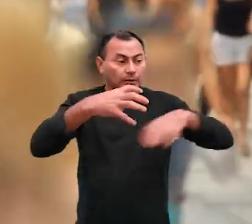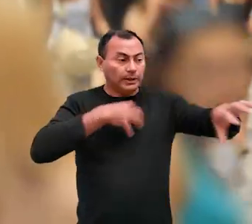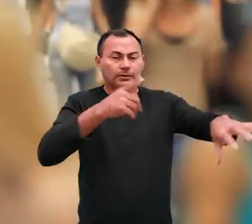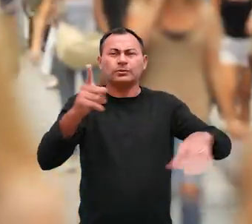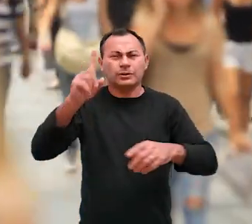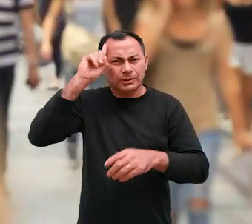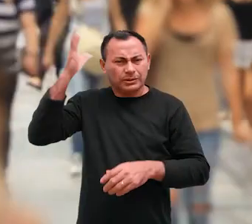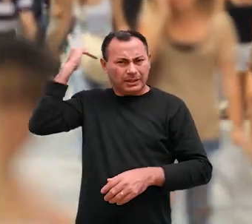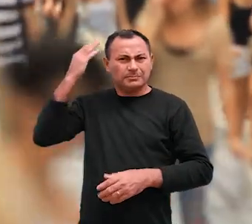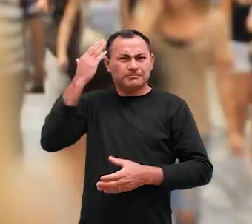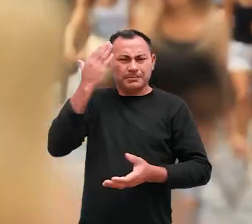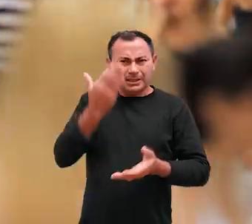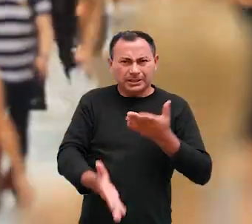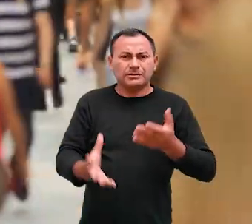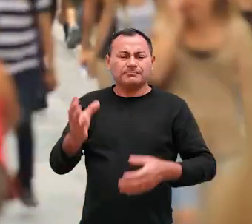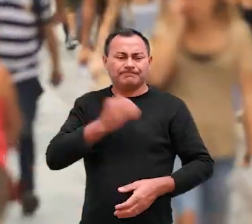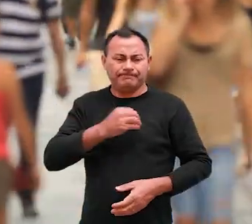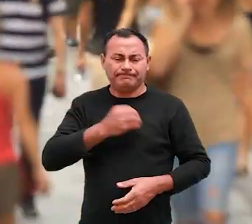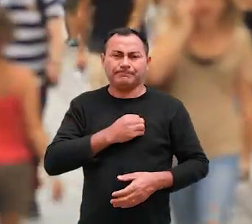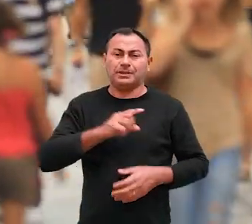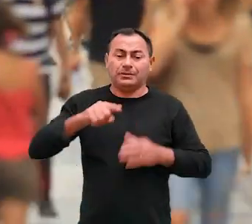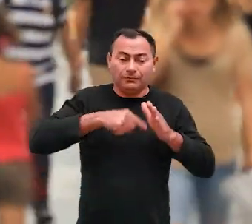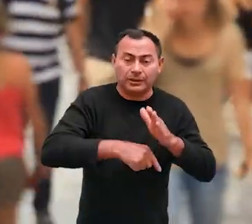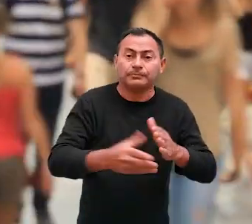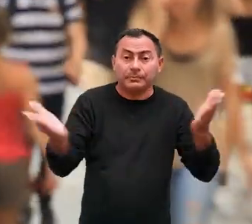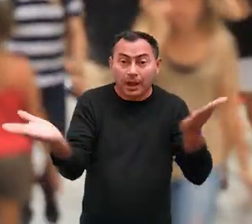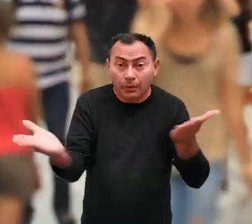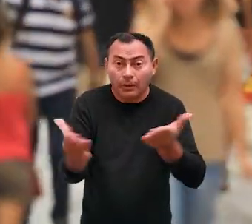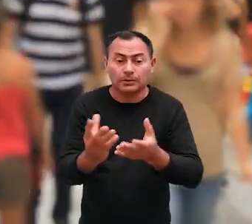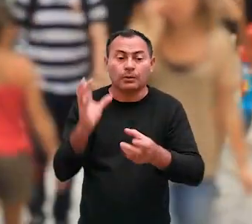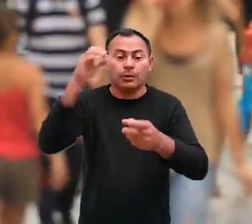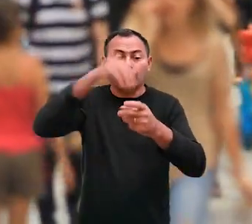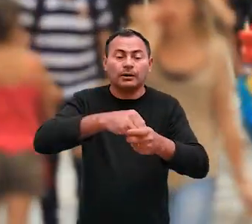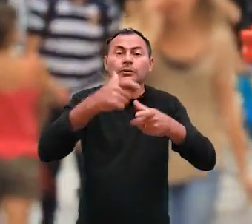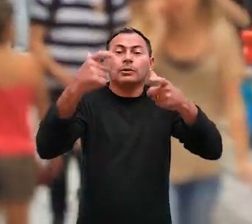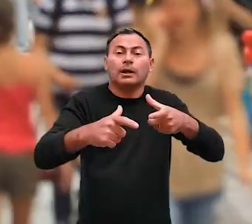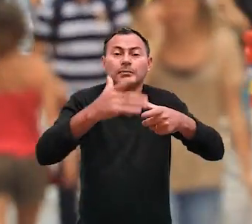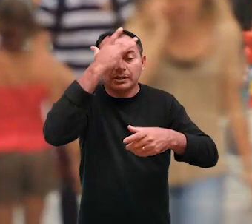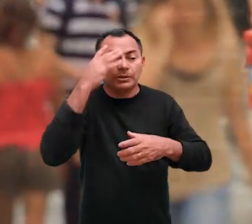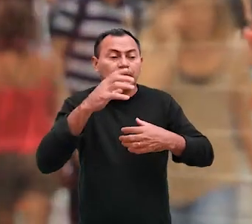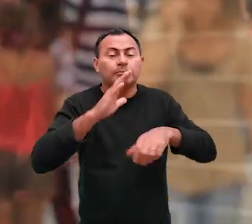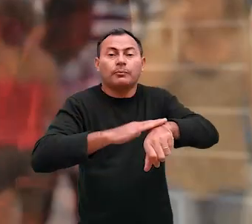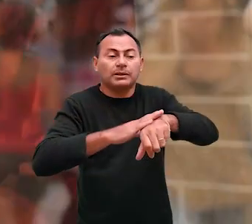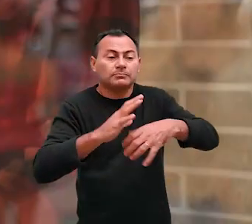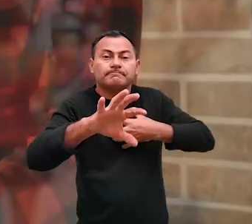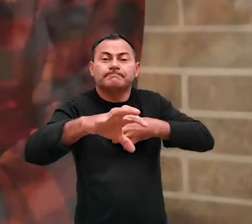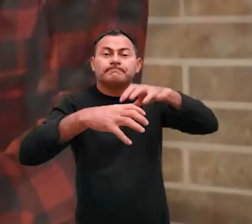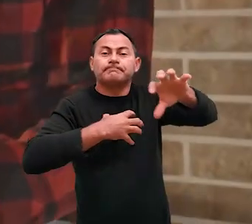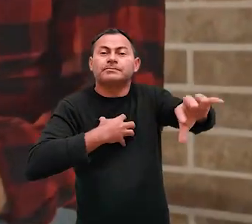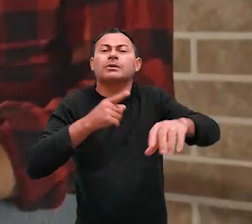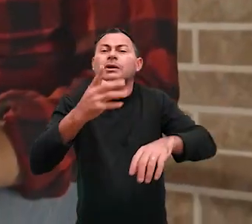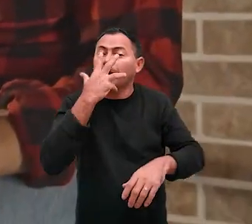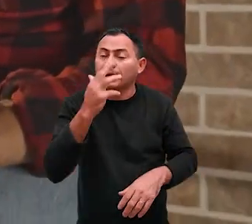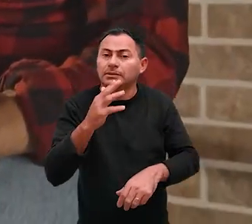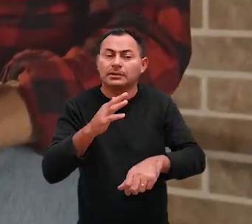perdido, cheio de trevas, e trevas muito densas. Agora coloque-se no lugar de alguém naquela situação. O que você acha